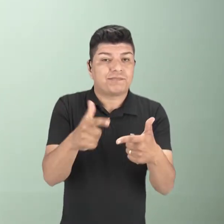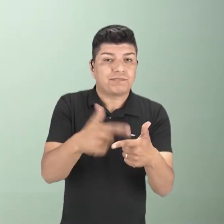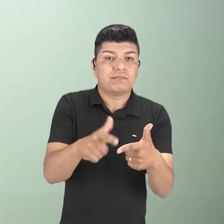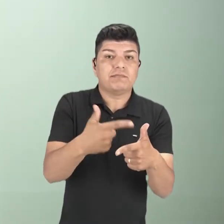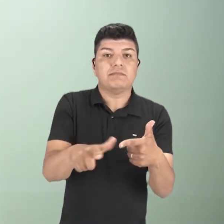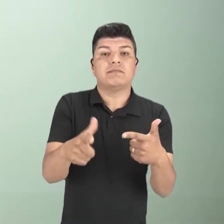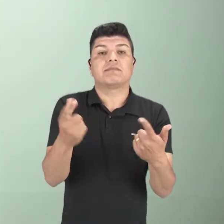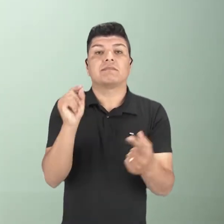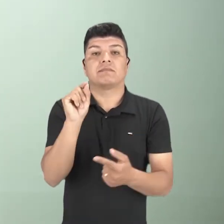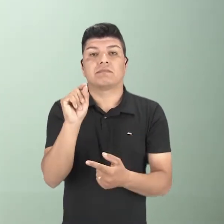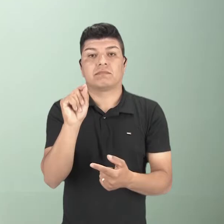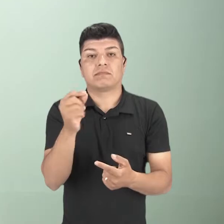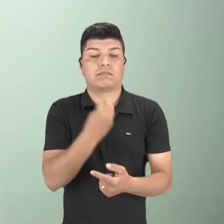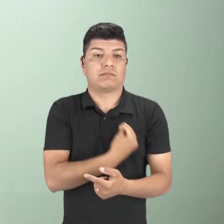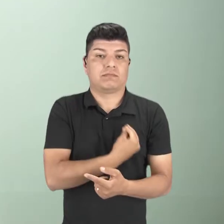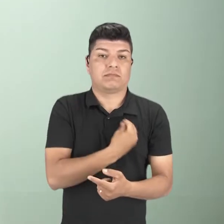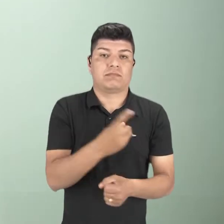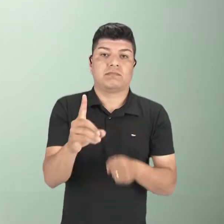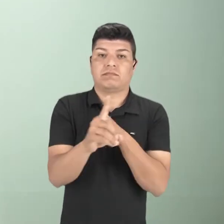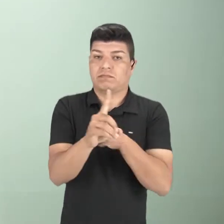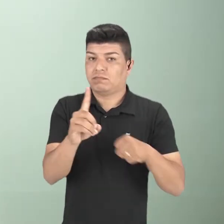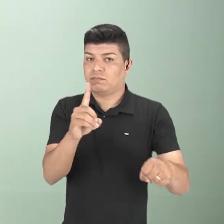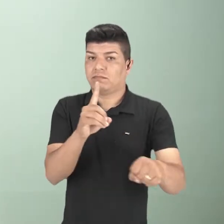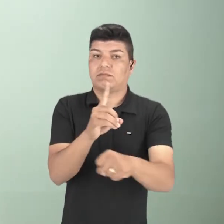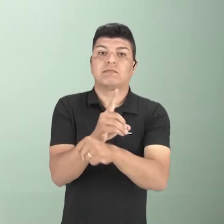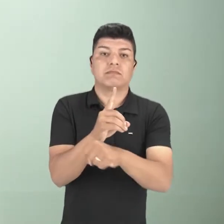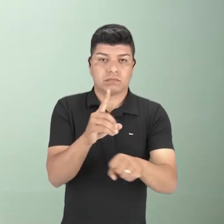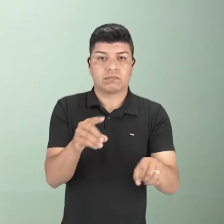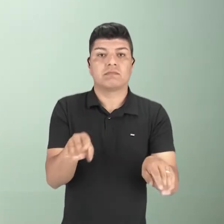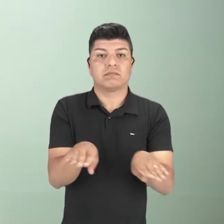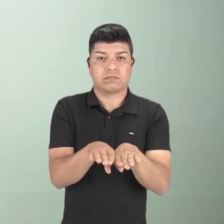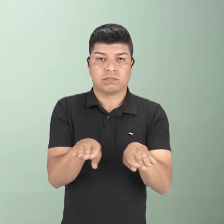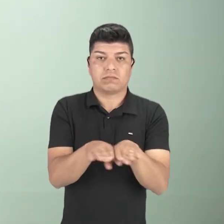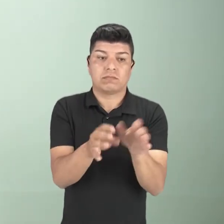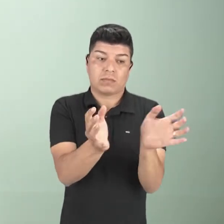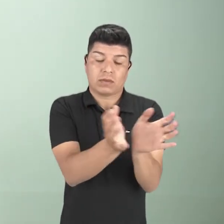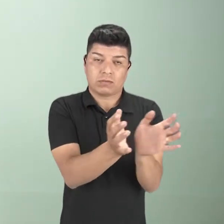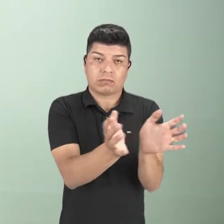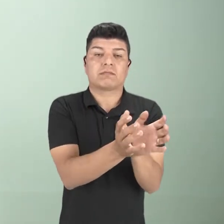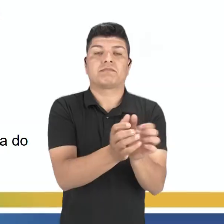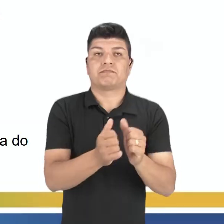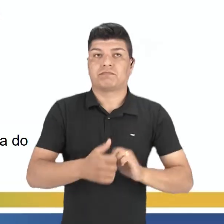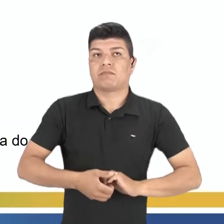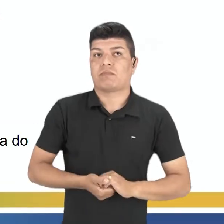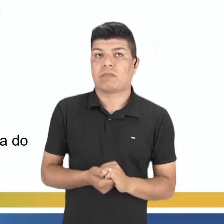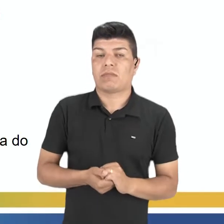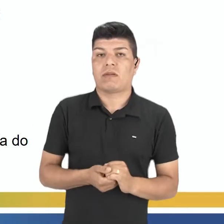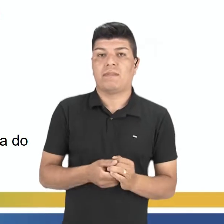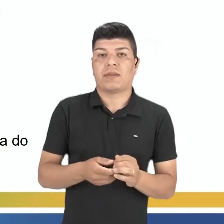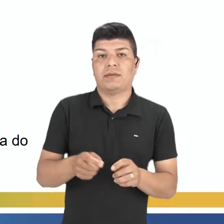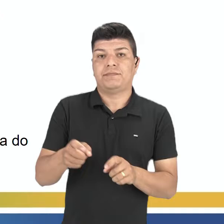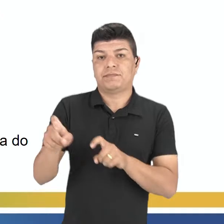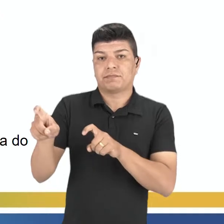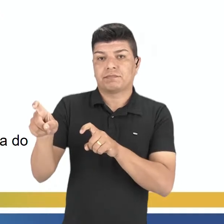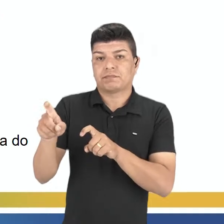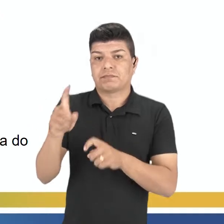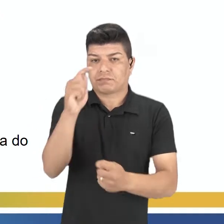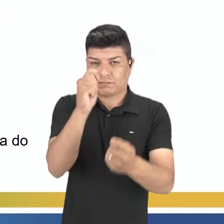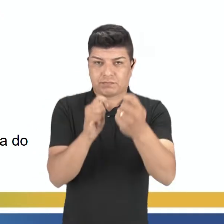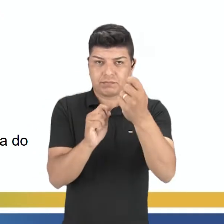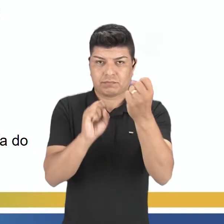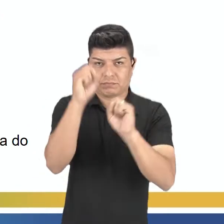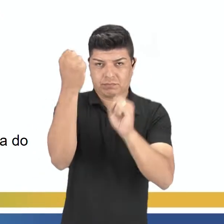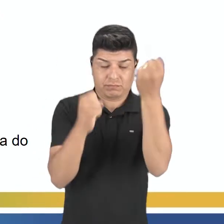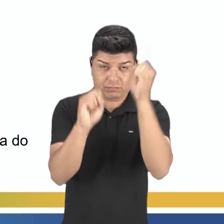problemas relacionados à convivência social, à convivência realmente em grupos, né? E a precária industrialização, como a